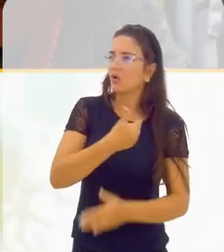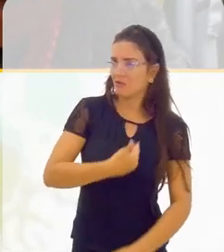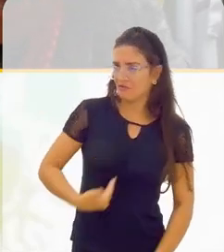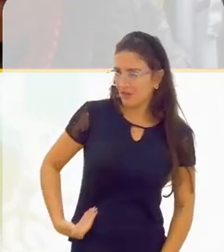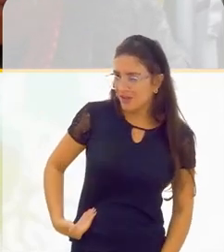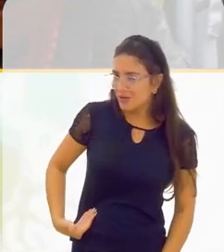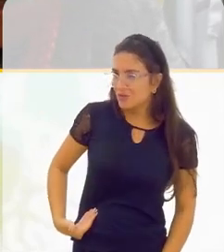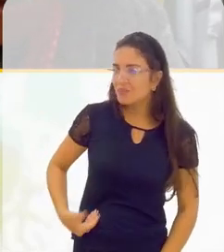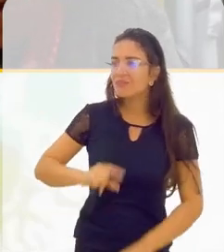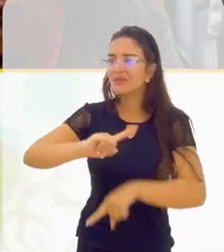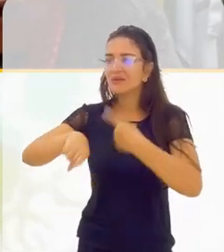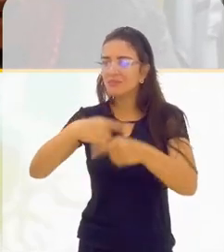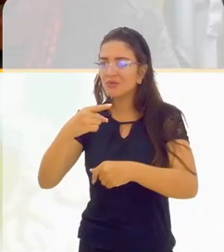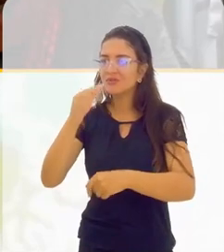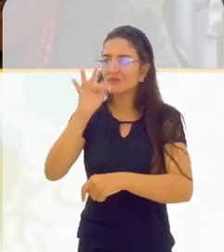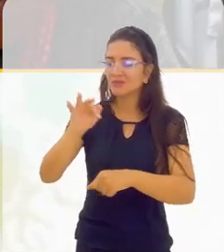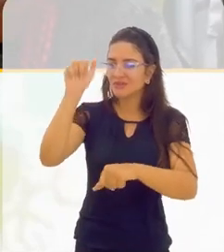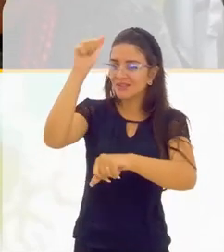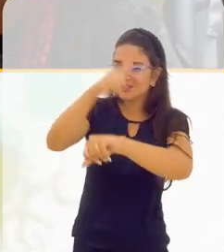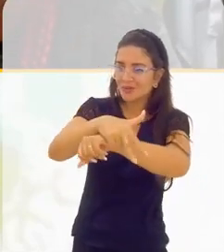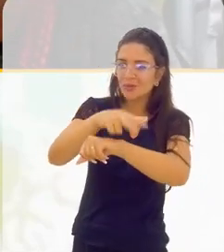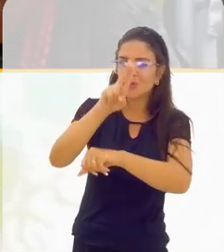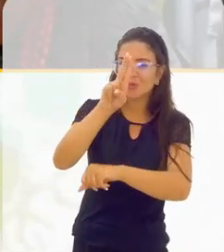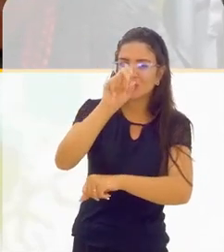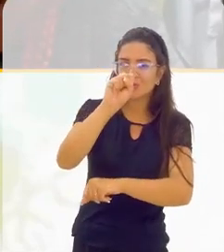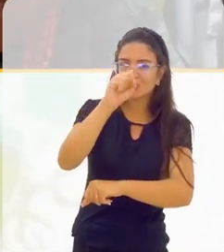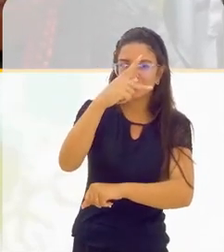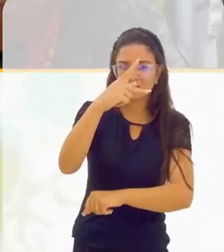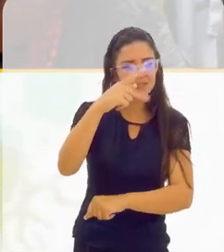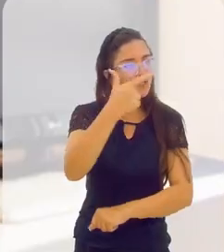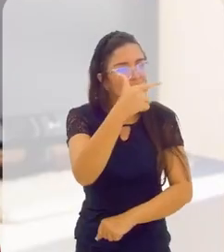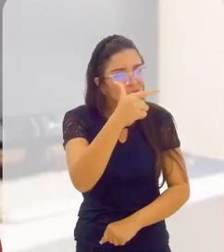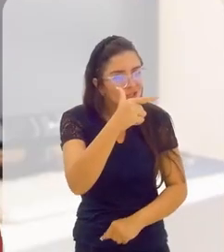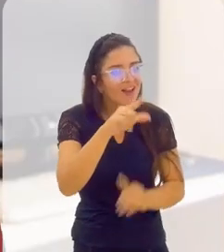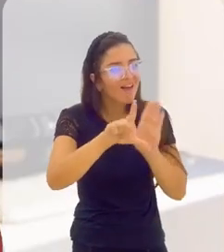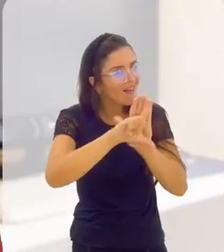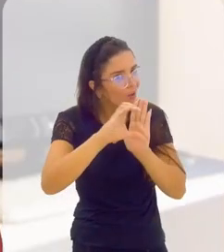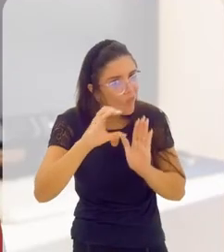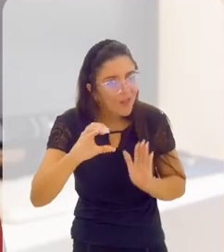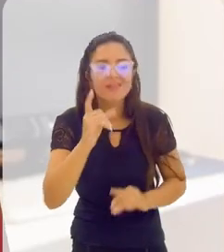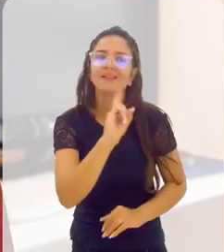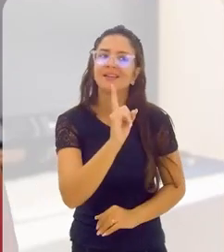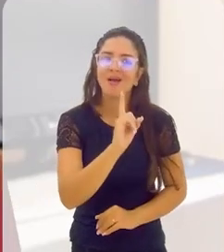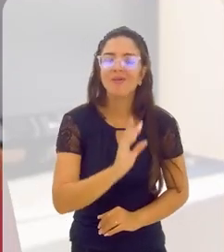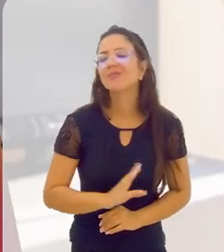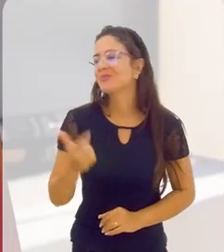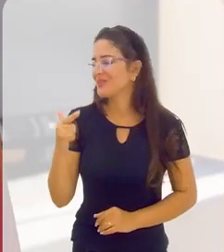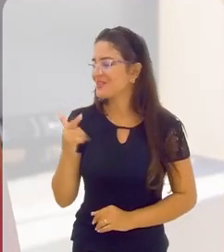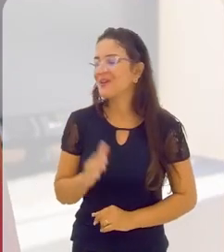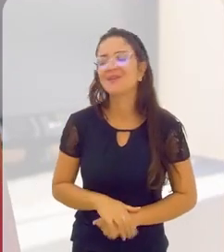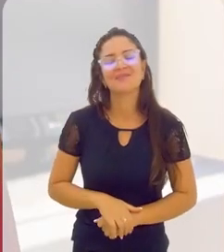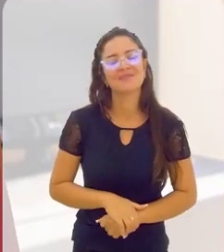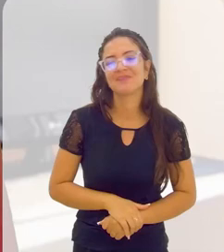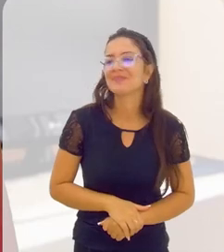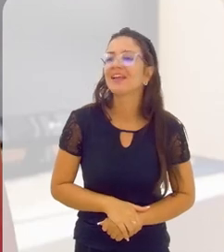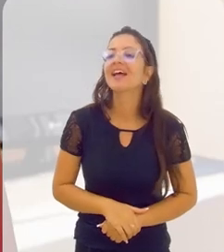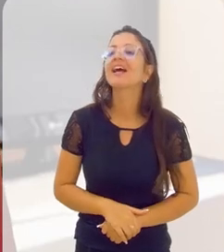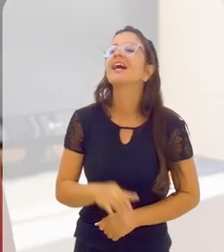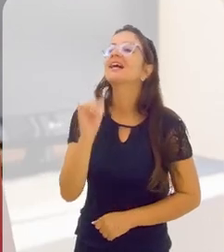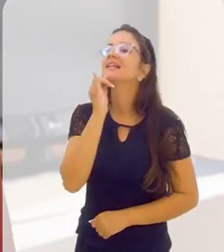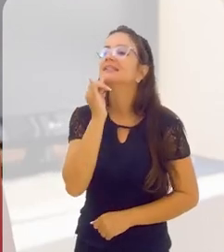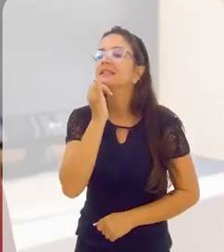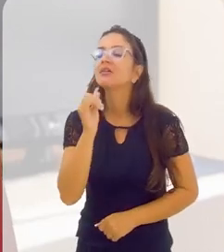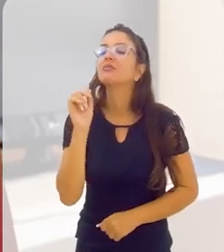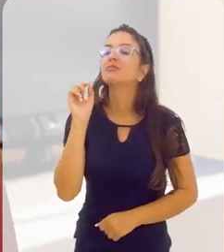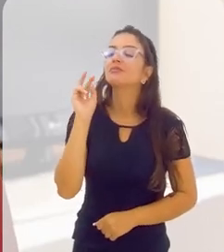foi na sua visão e não tinha cota na sua visão qual